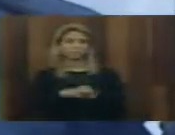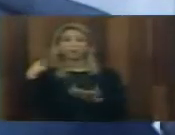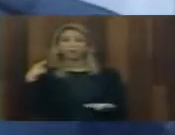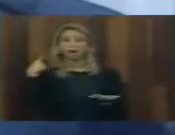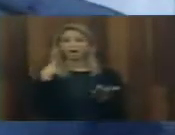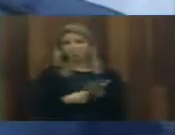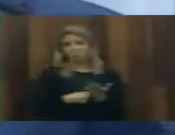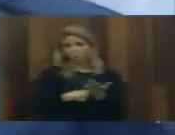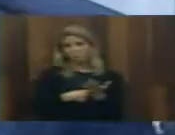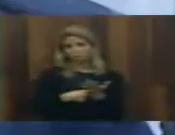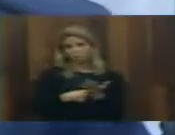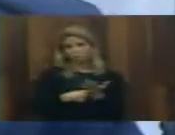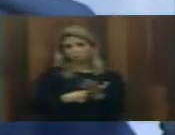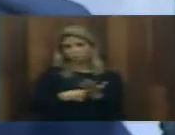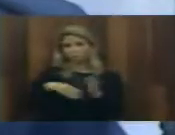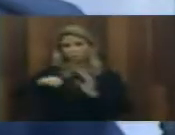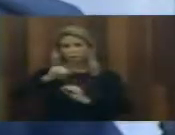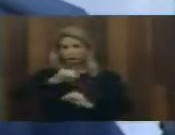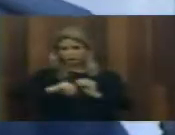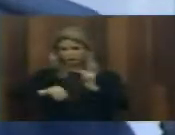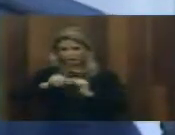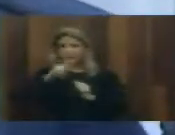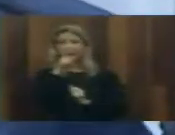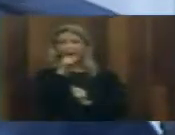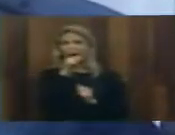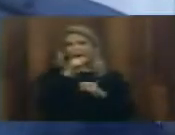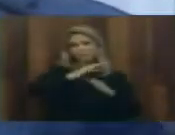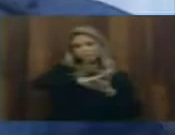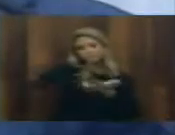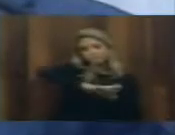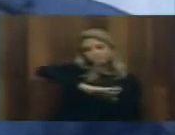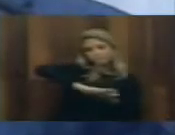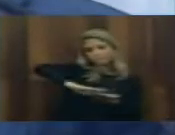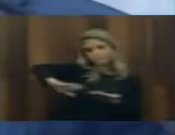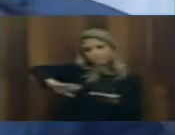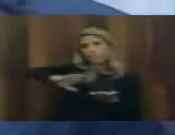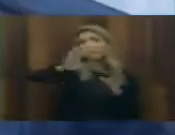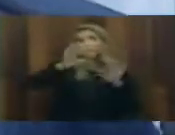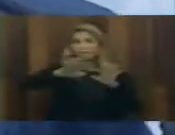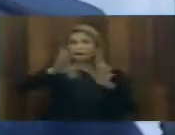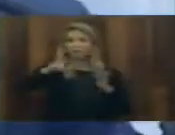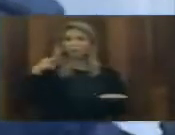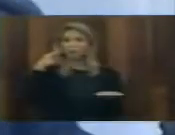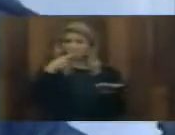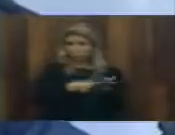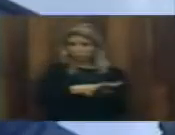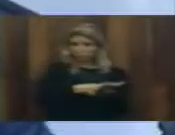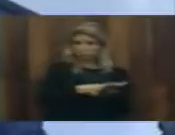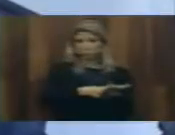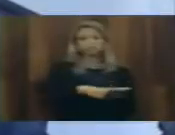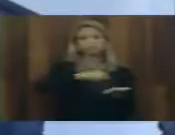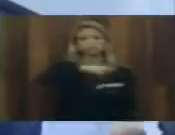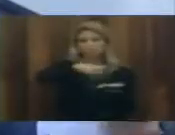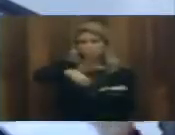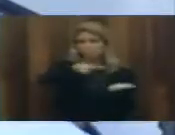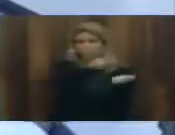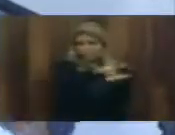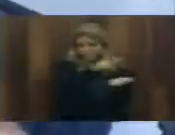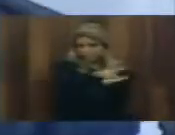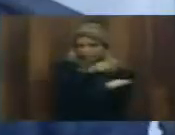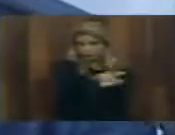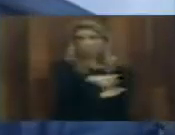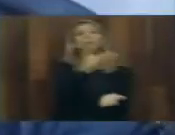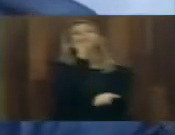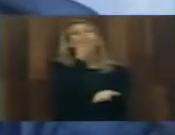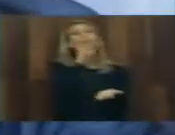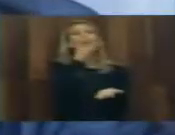na areia, a água leva, mas o acordo escrito no papel, o homem cobra. E nós temos aqui a